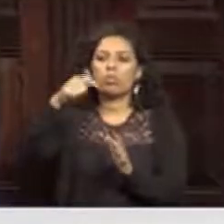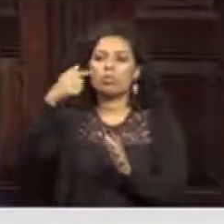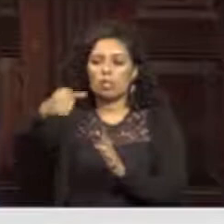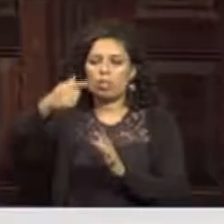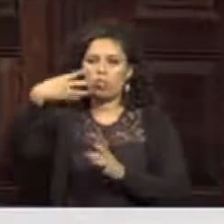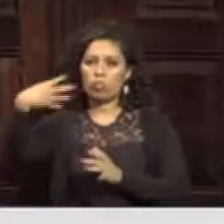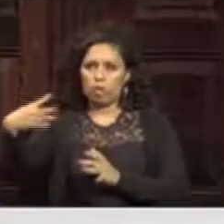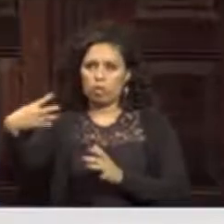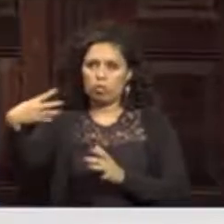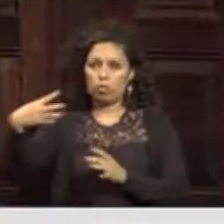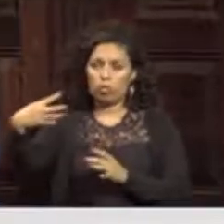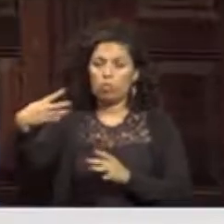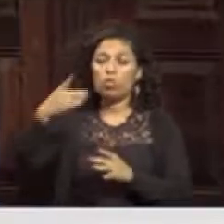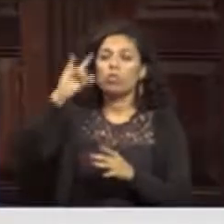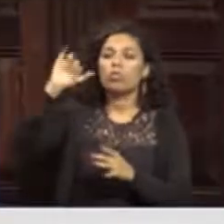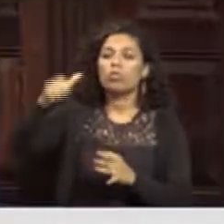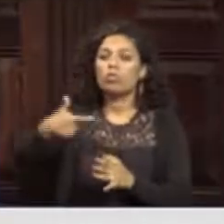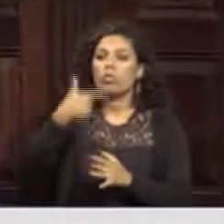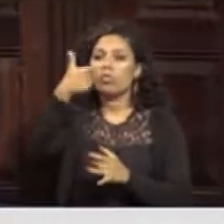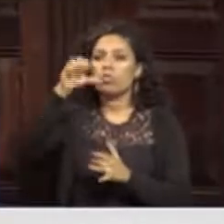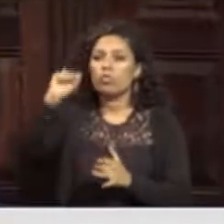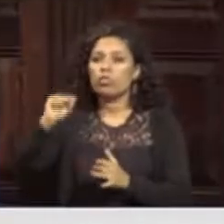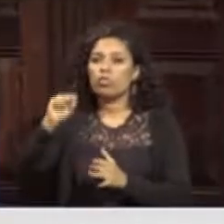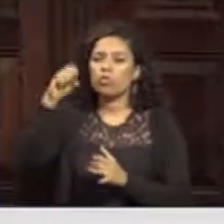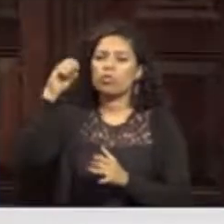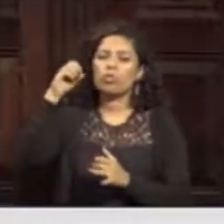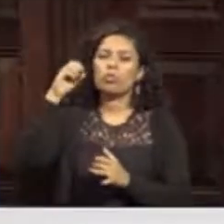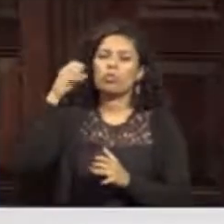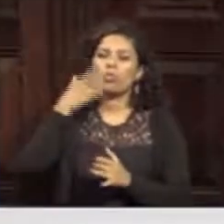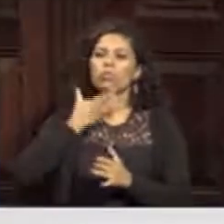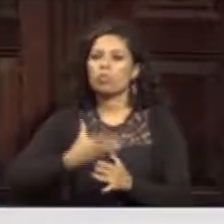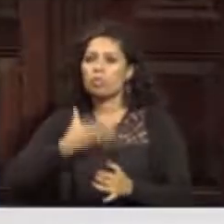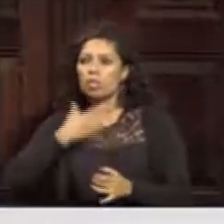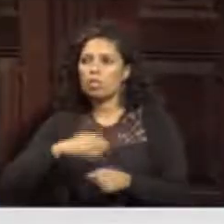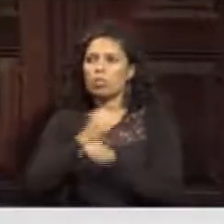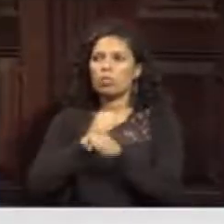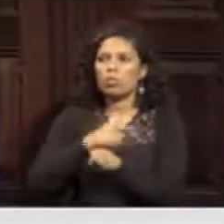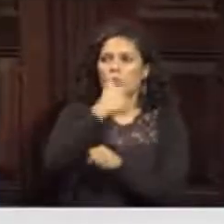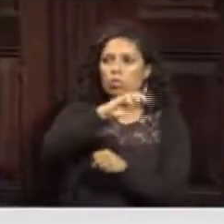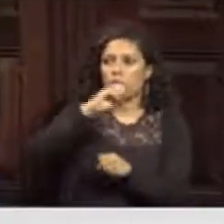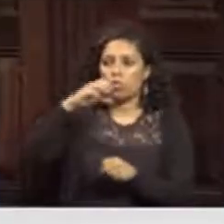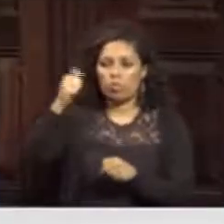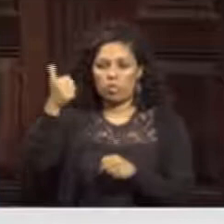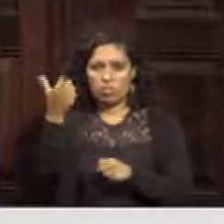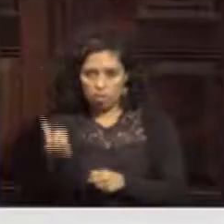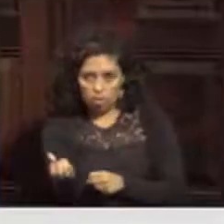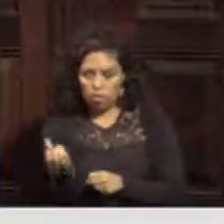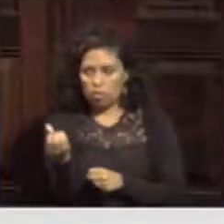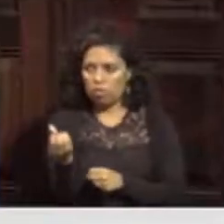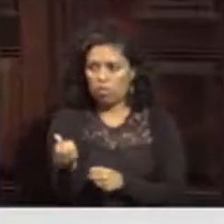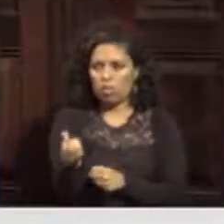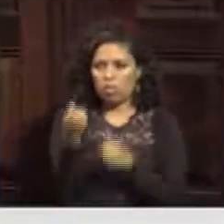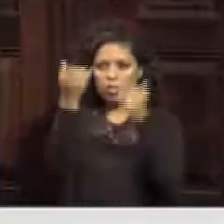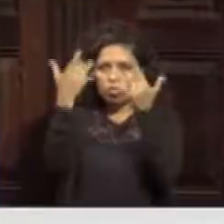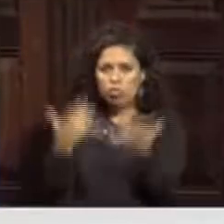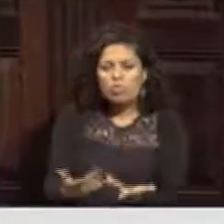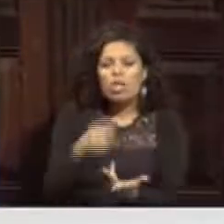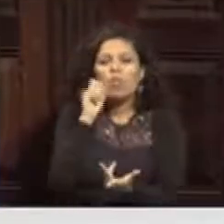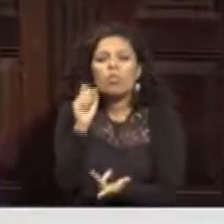45874, de 28 de dezembro de 2016, que pretendia